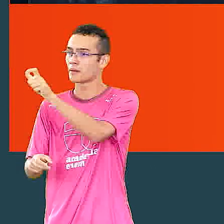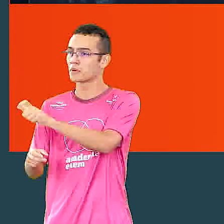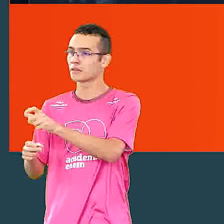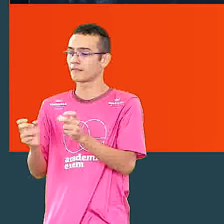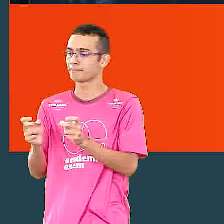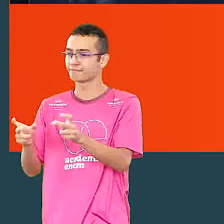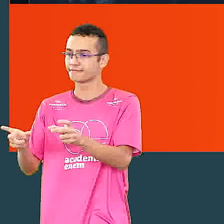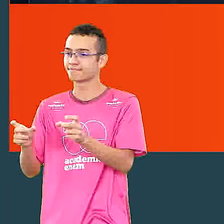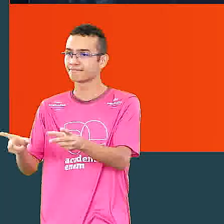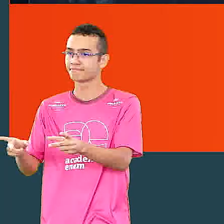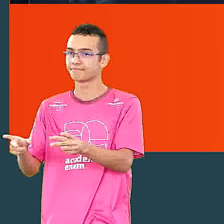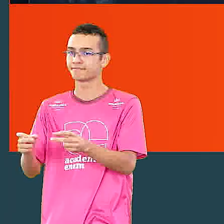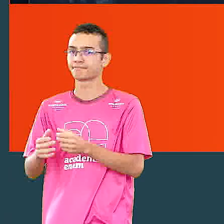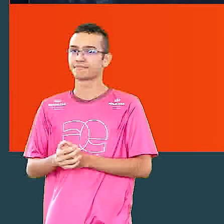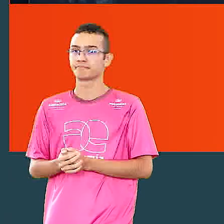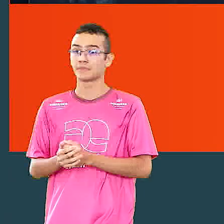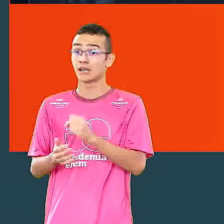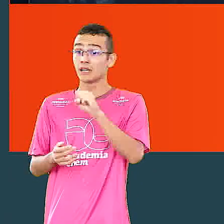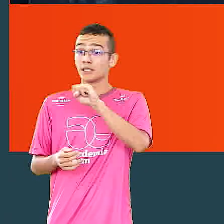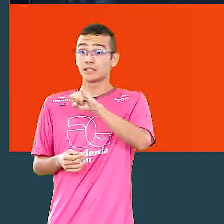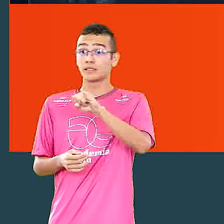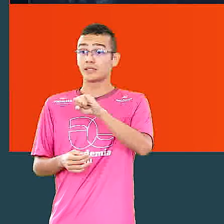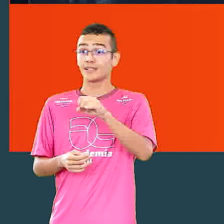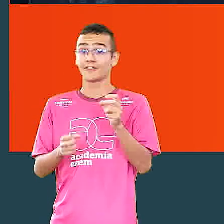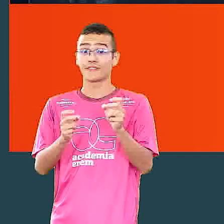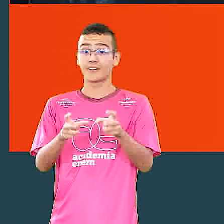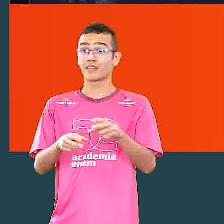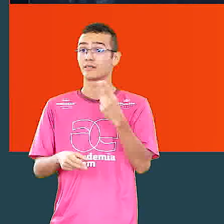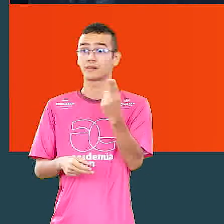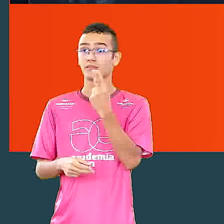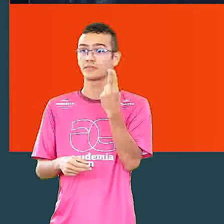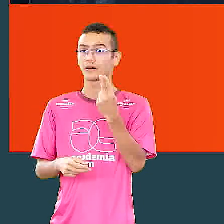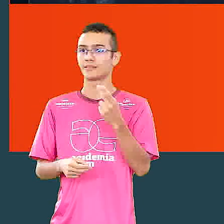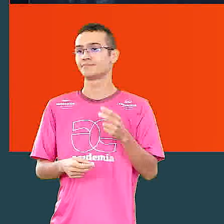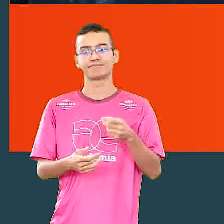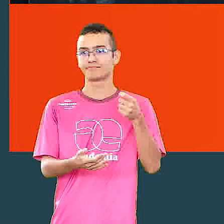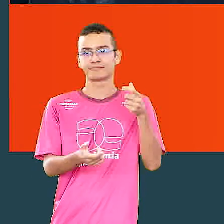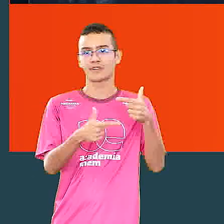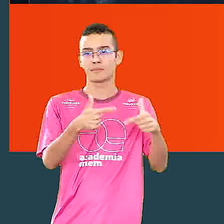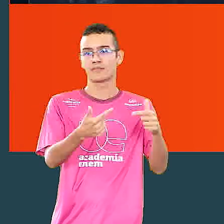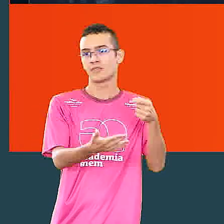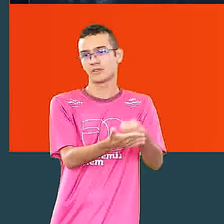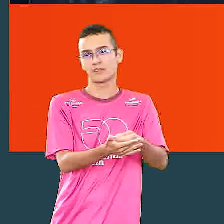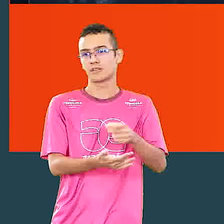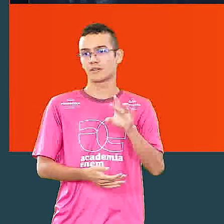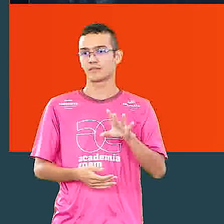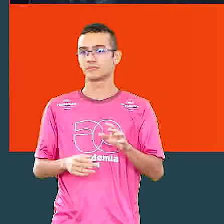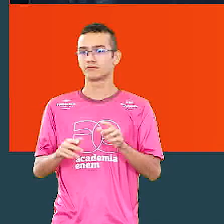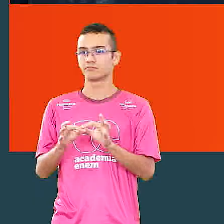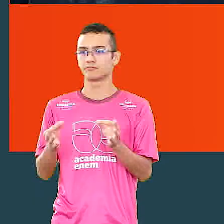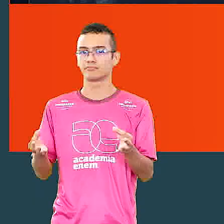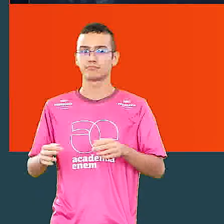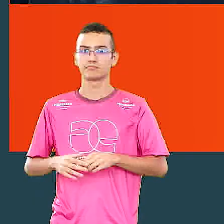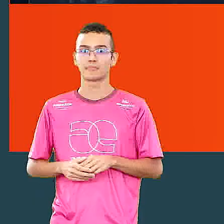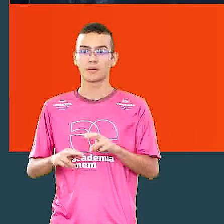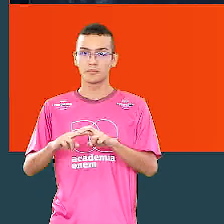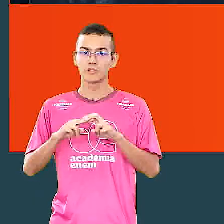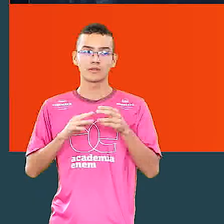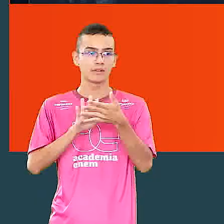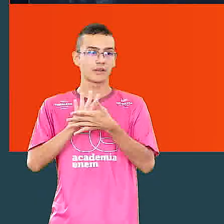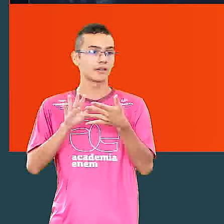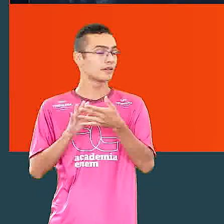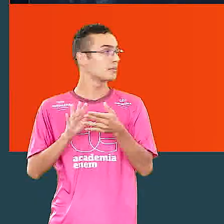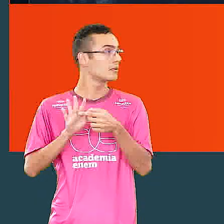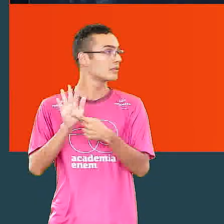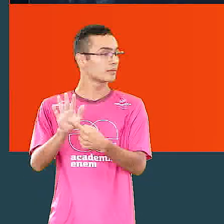Se você não pode ser vendido como mercadoria, você não é escravo, ok? Por isso que ele faz questão de dizer no texto. O